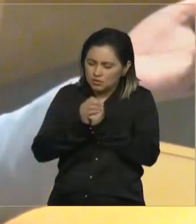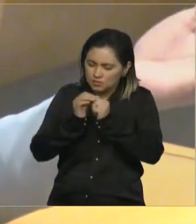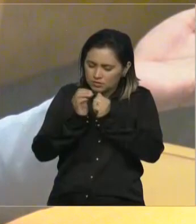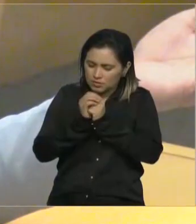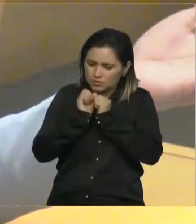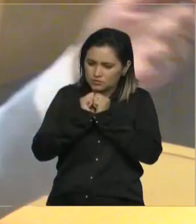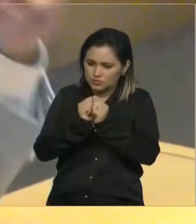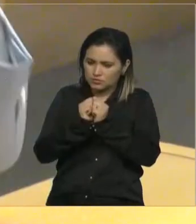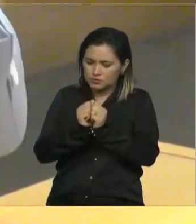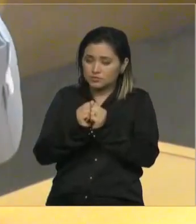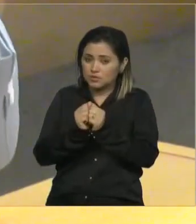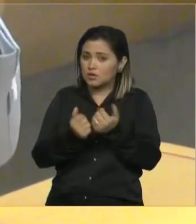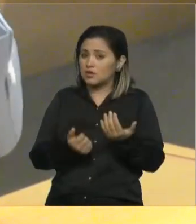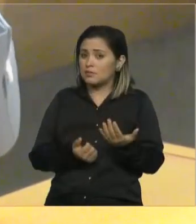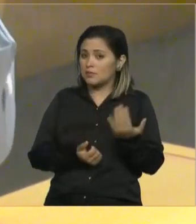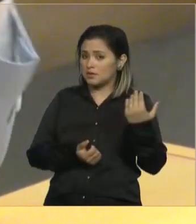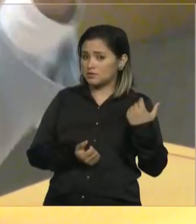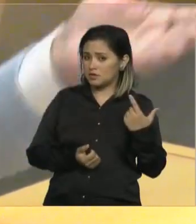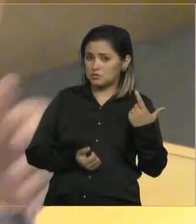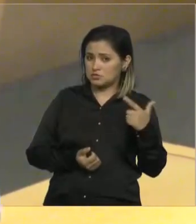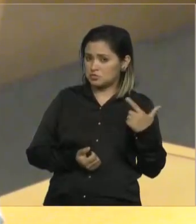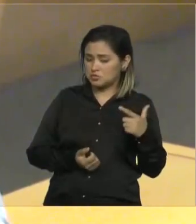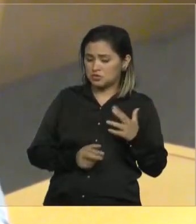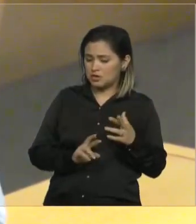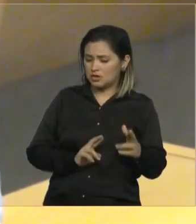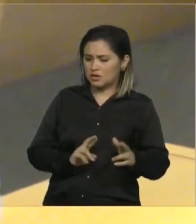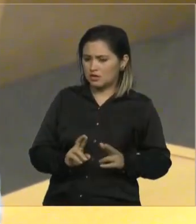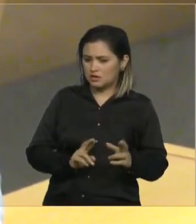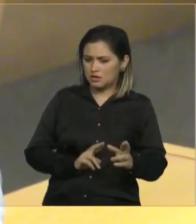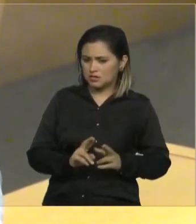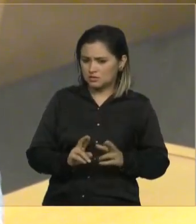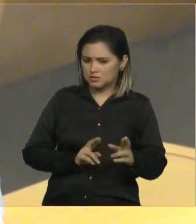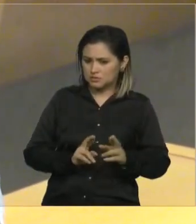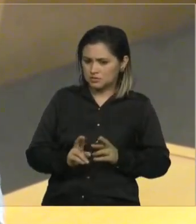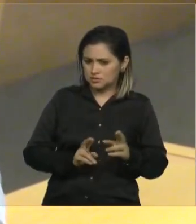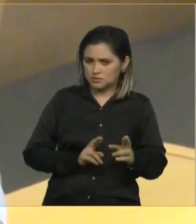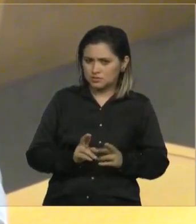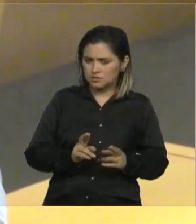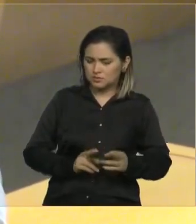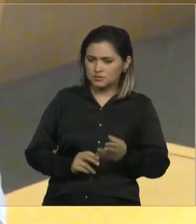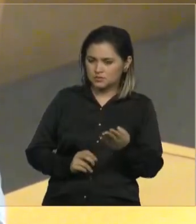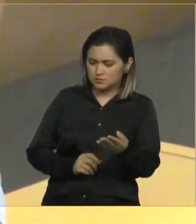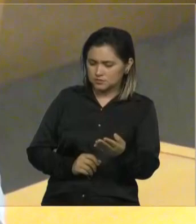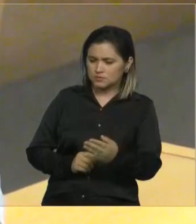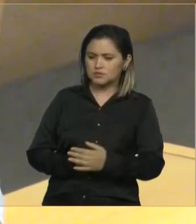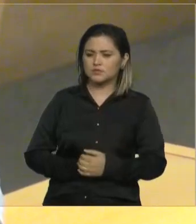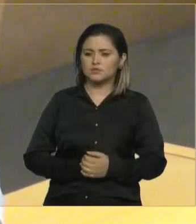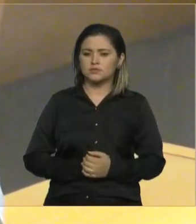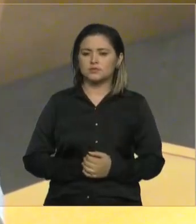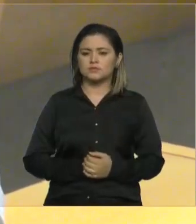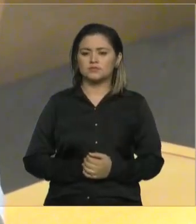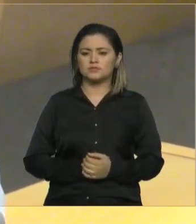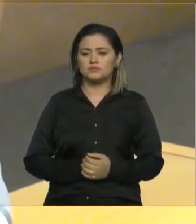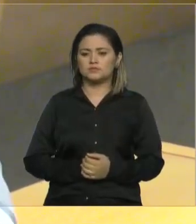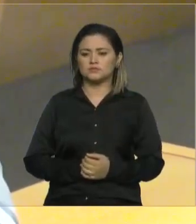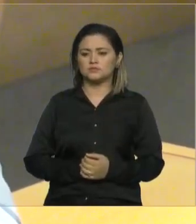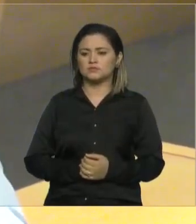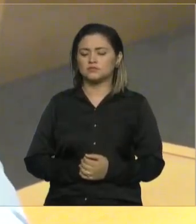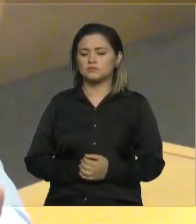tinha aproximação com a senhora antes do mandato da legislatura passada, contato com o seu esposo. E o contato que